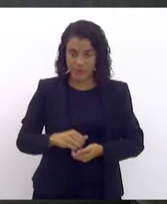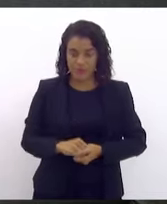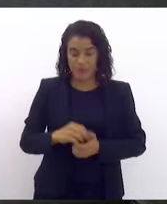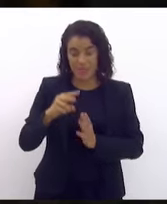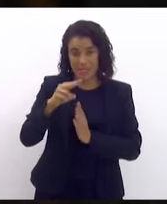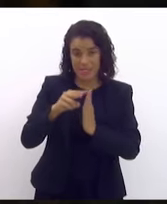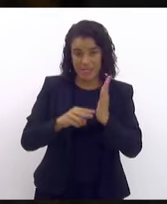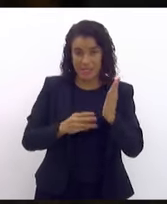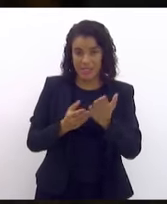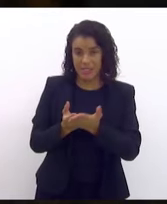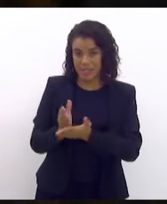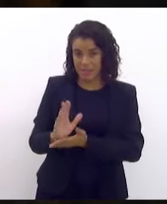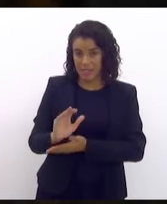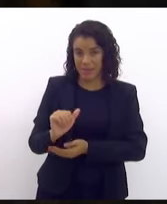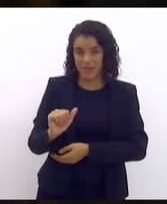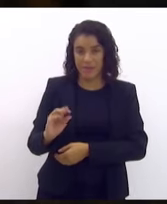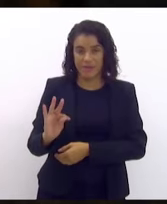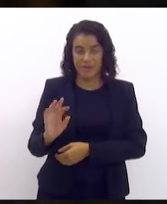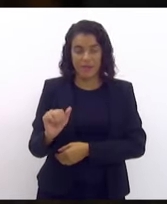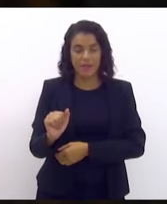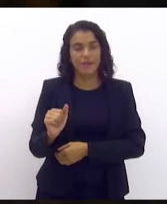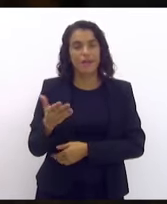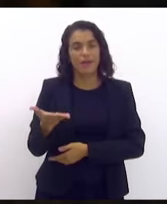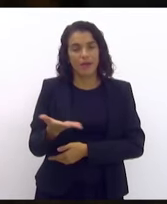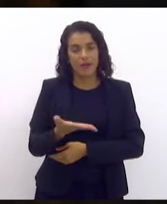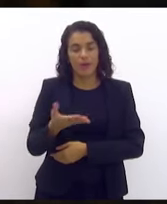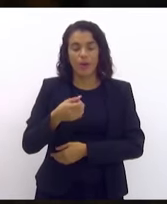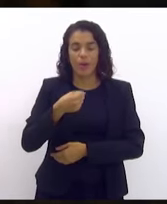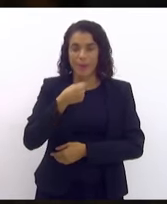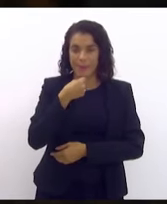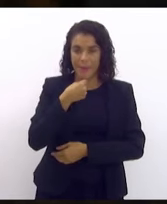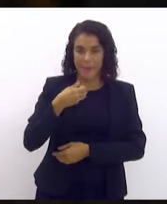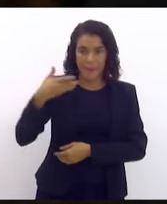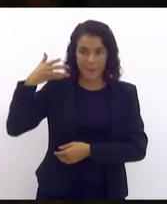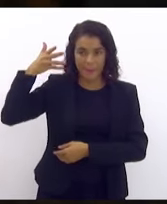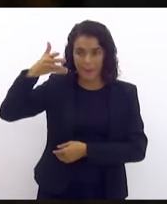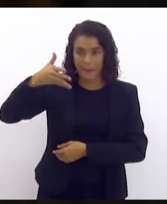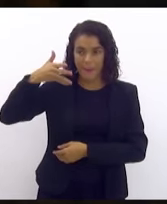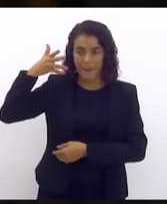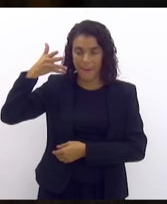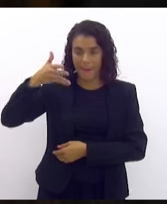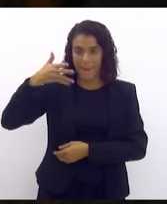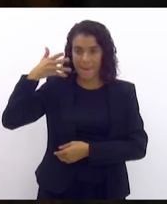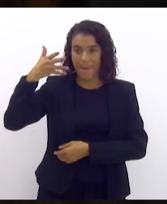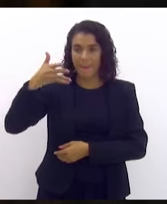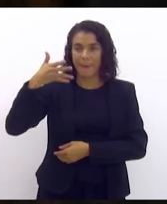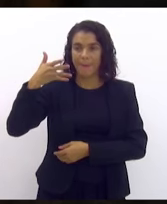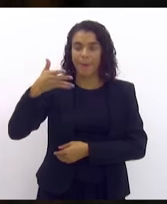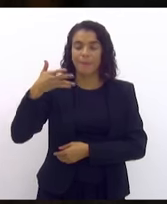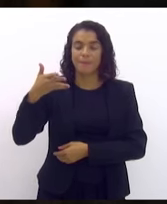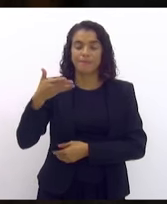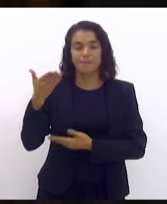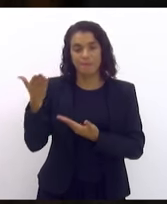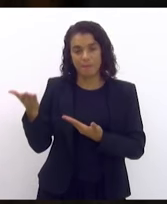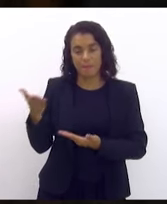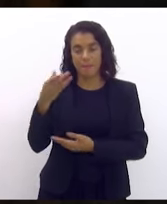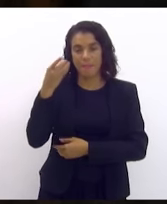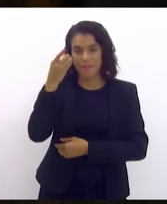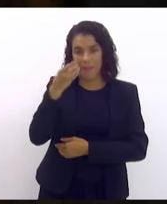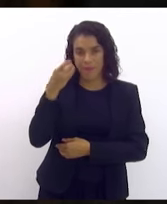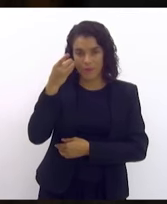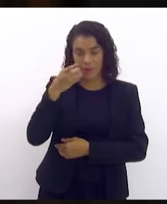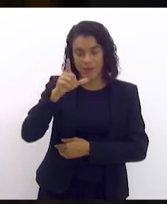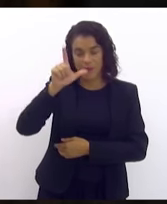lida e aprovada a ata passa-se à sessão Inicial primeiro orador inscrito é o Nobre Deputado luí